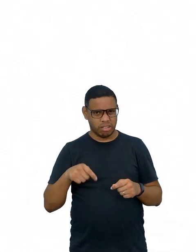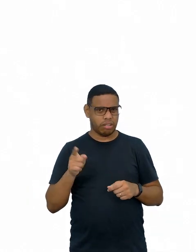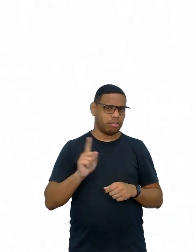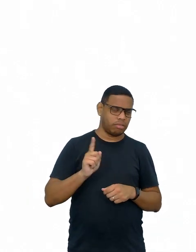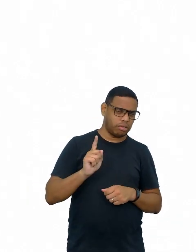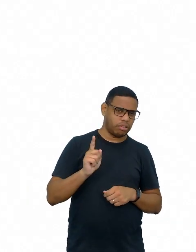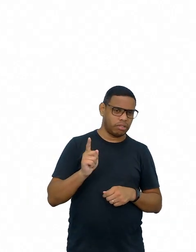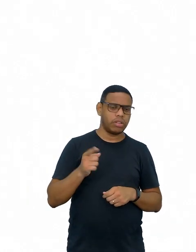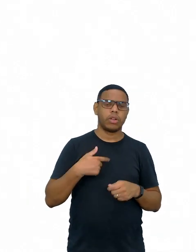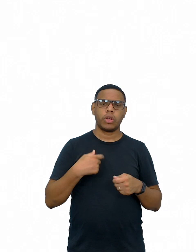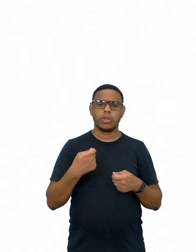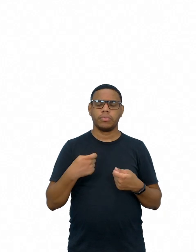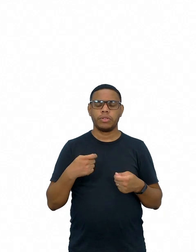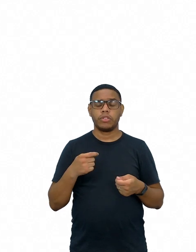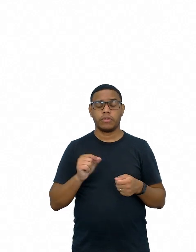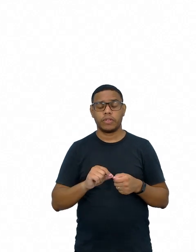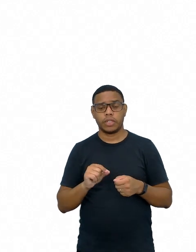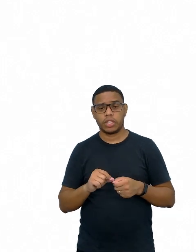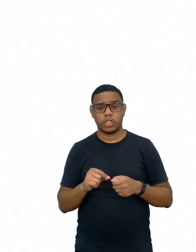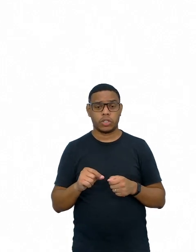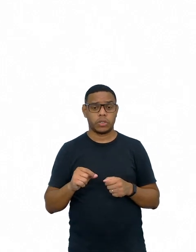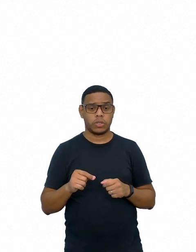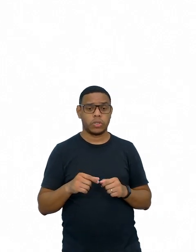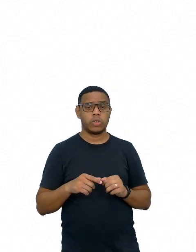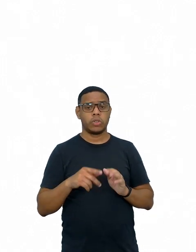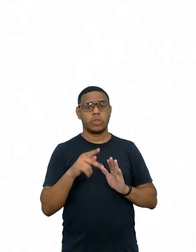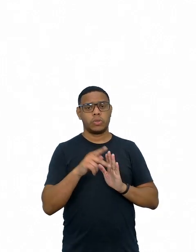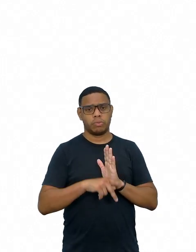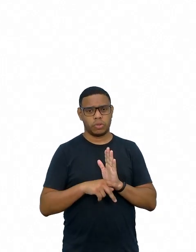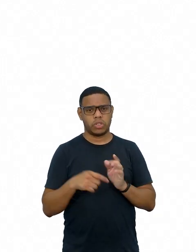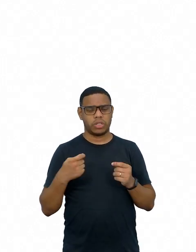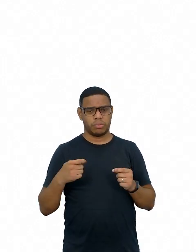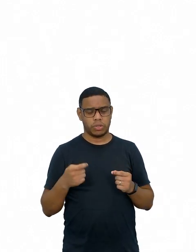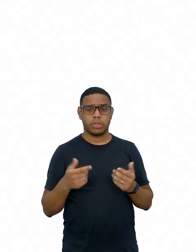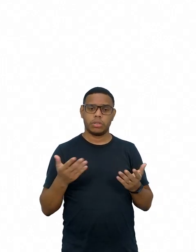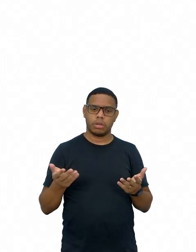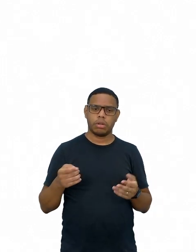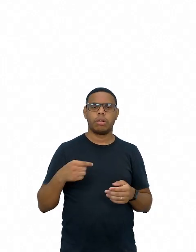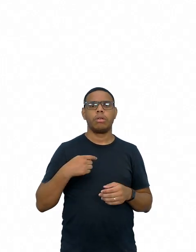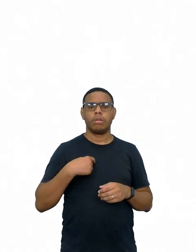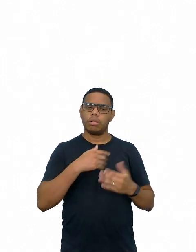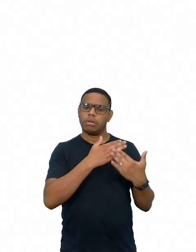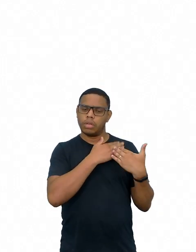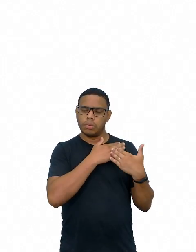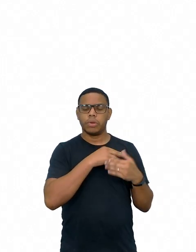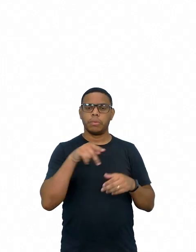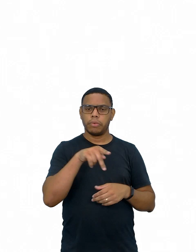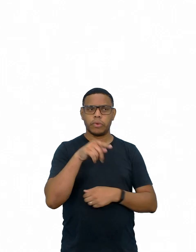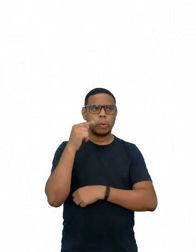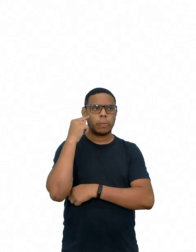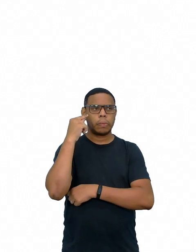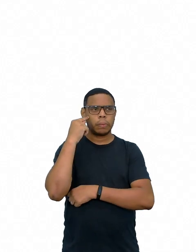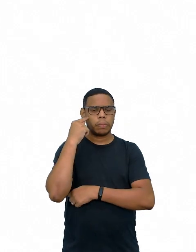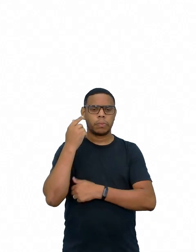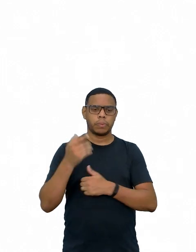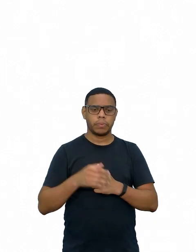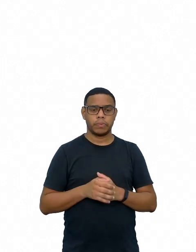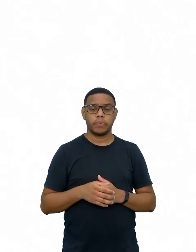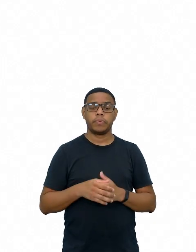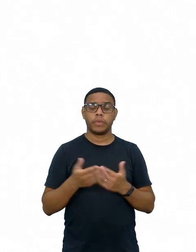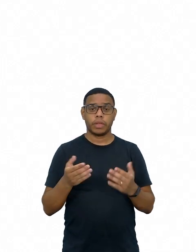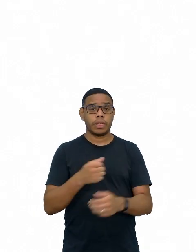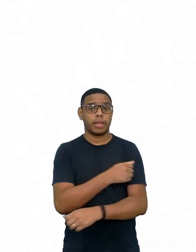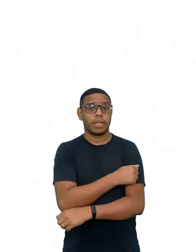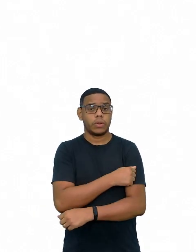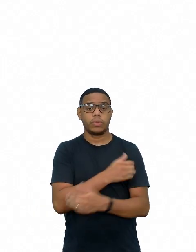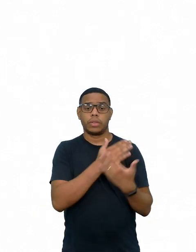consigo fazer um projeto usando esse objeto de conhecimento? Então, tudo isso é o papel do professor. E aí, qual que é o papel do